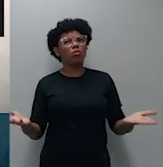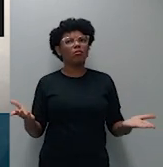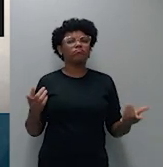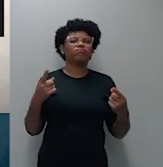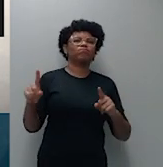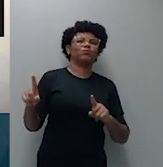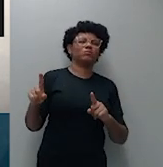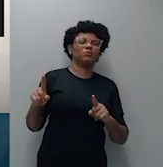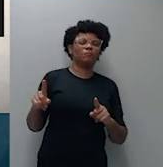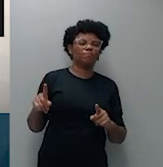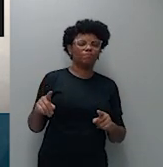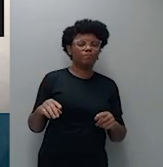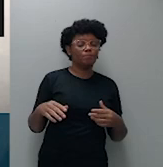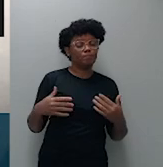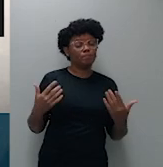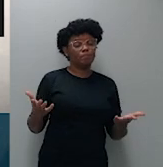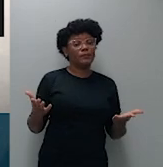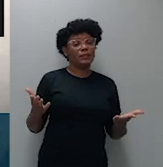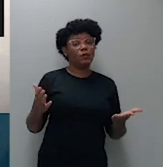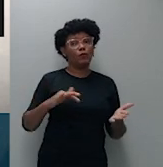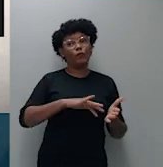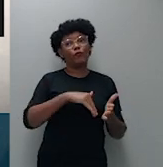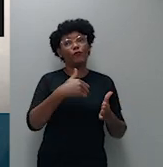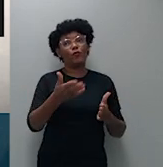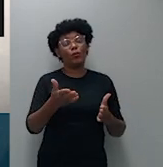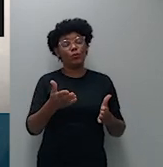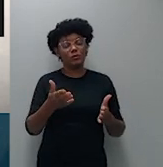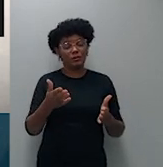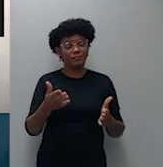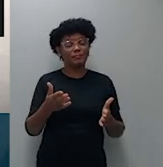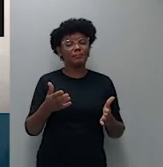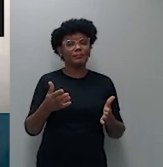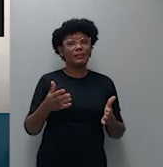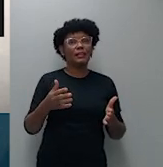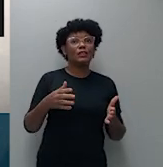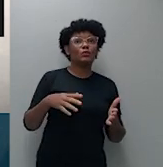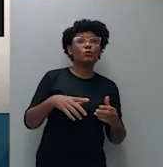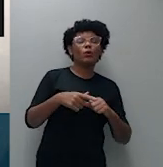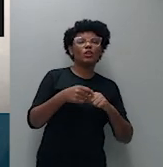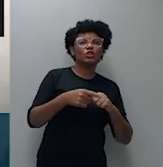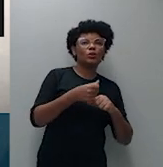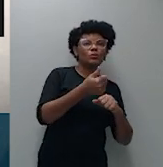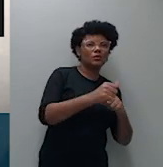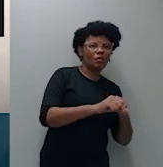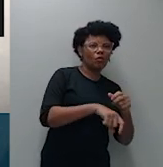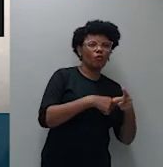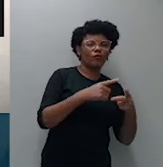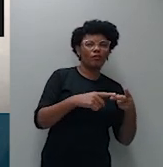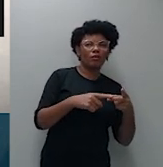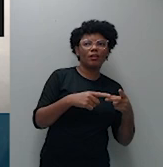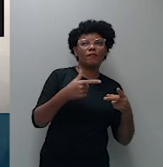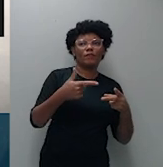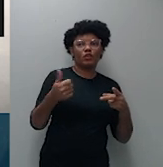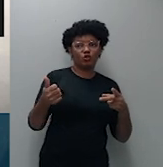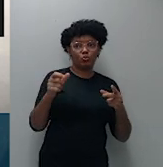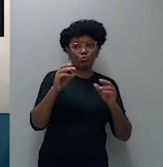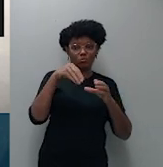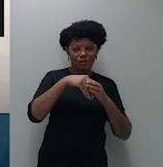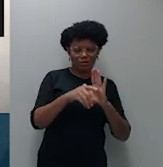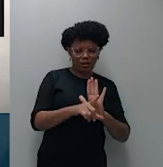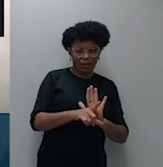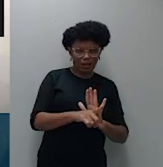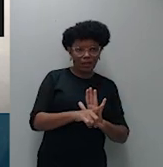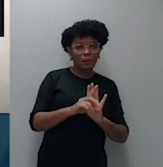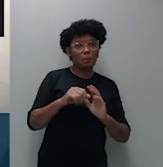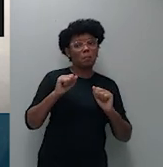então fora das previsões dos artigos 19 e 1 da Lei poderá